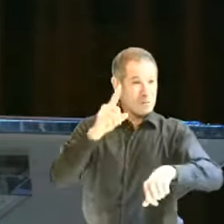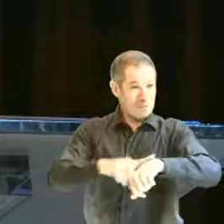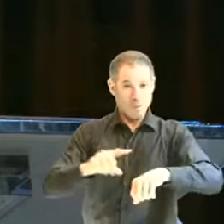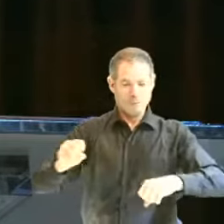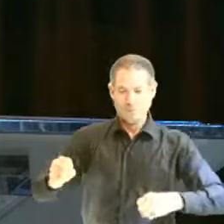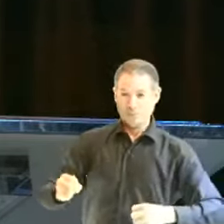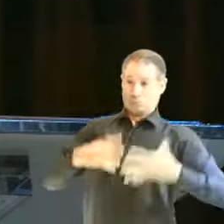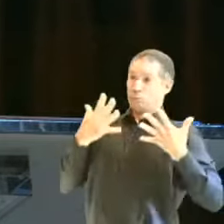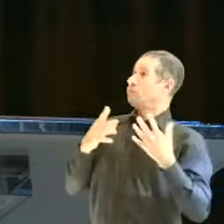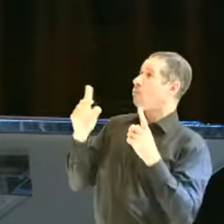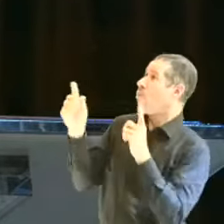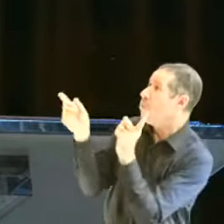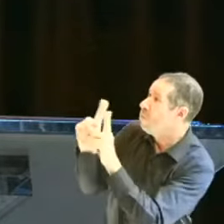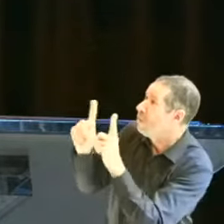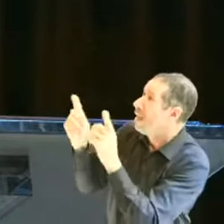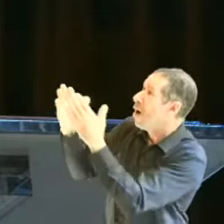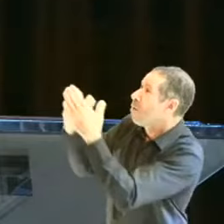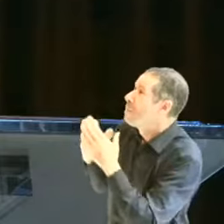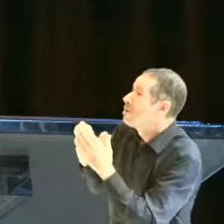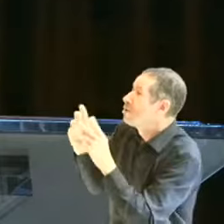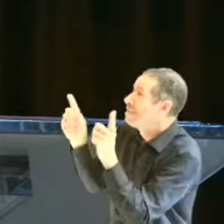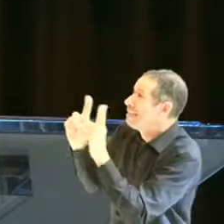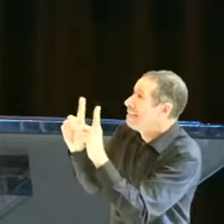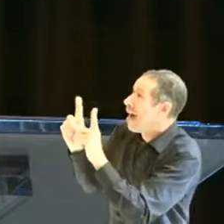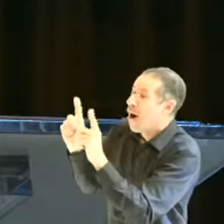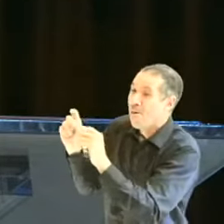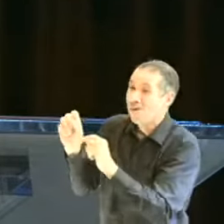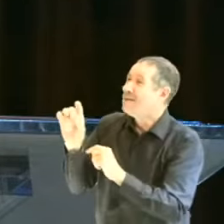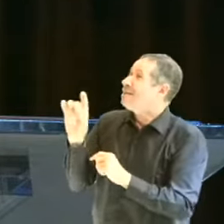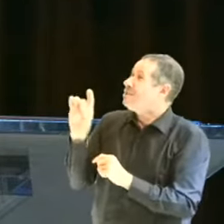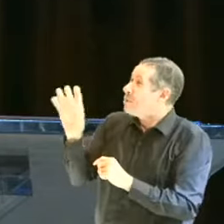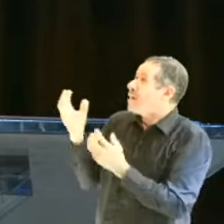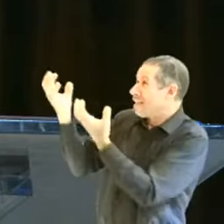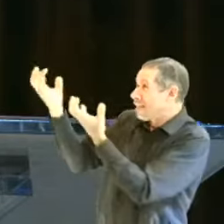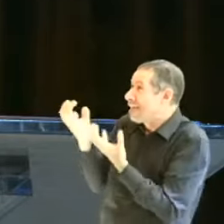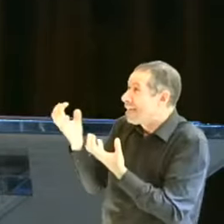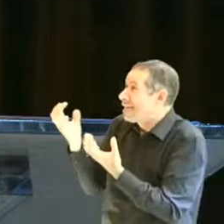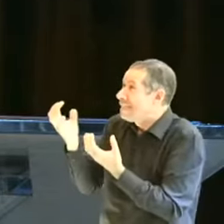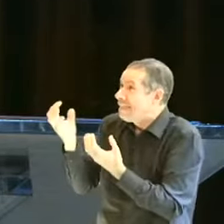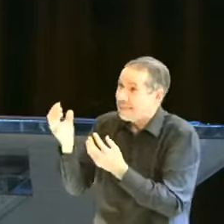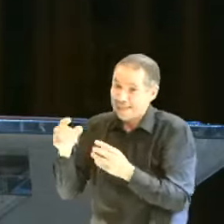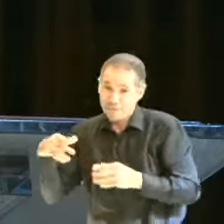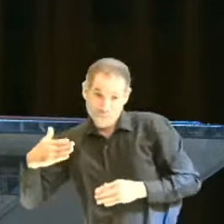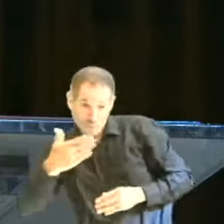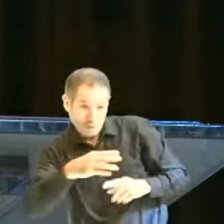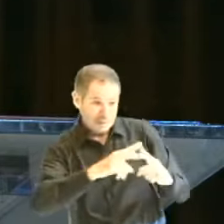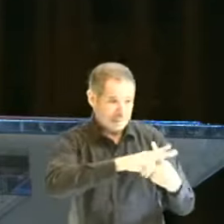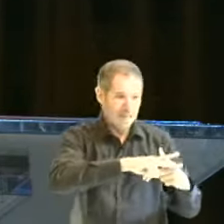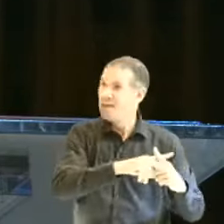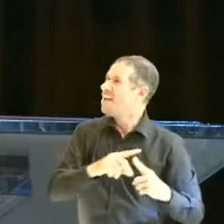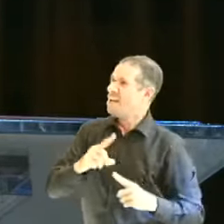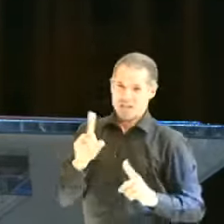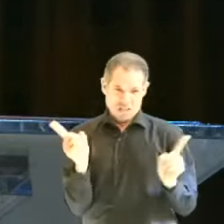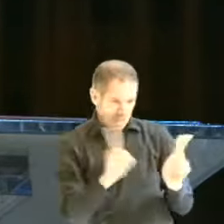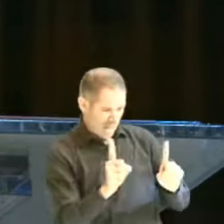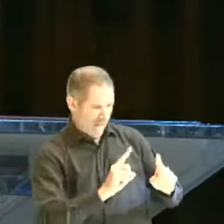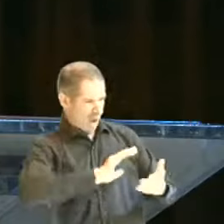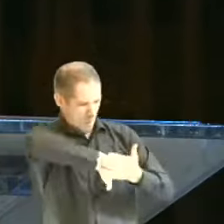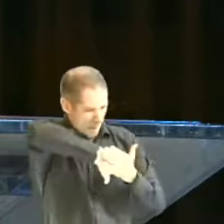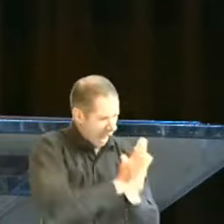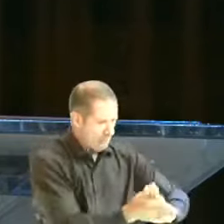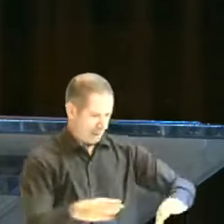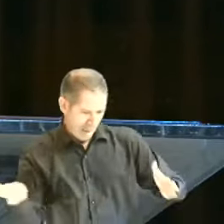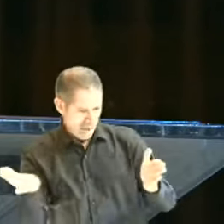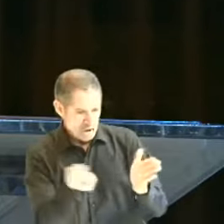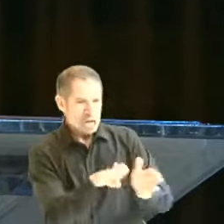susto e diz: não, Deus, não foi isso que eu pedi. Eu só queria que o Senhor desse um jeitinho. Ele falou: não, eu vou acabar agora chegou a